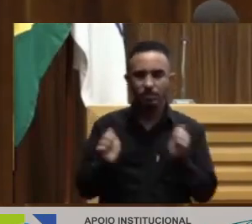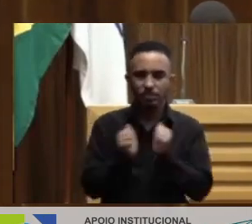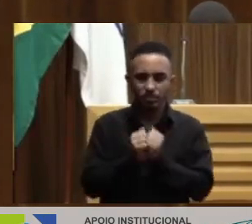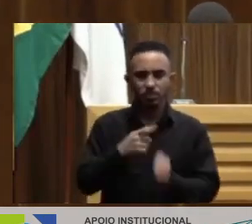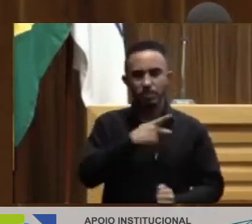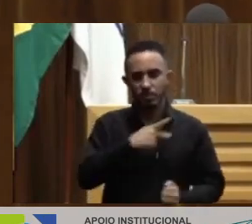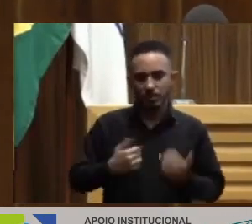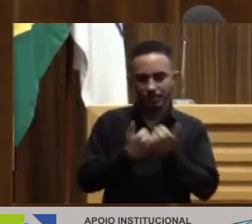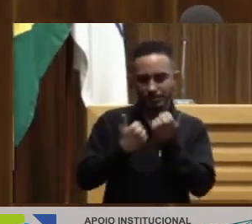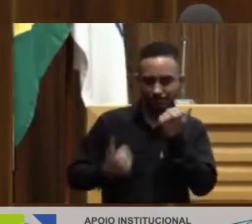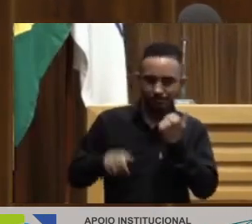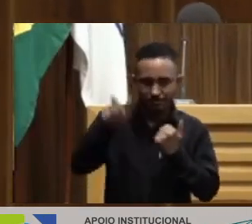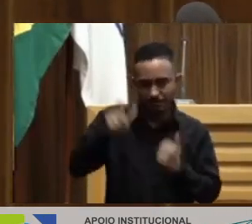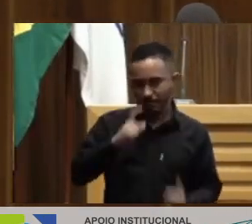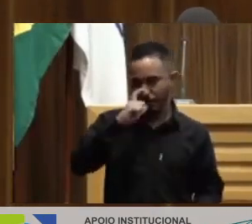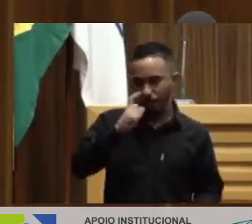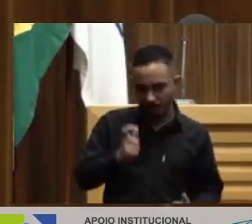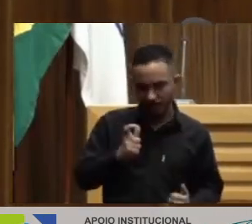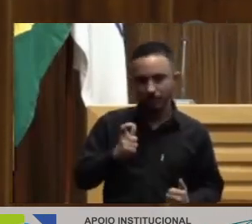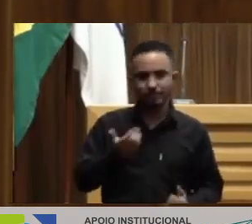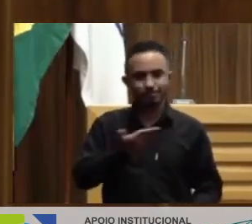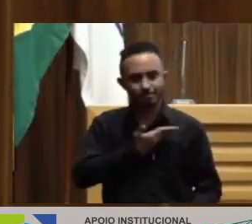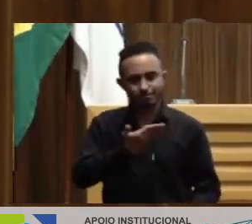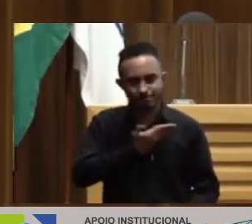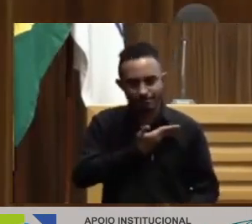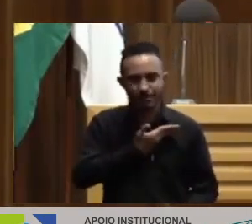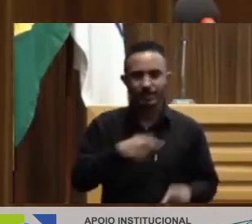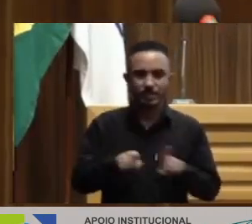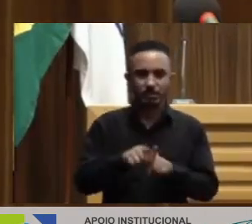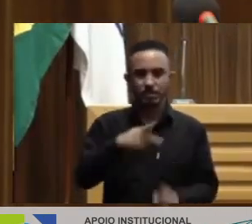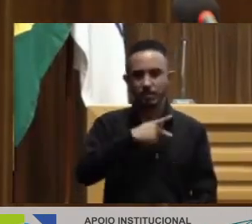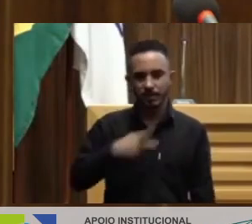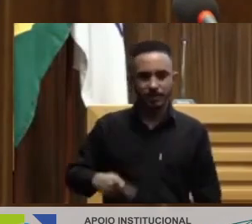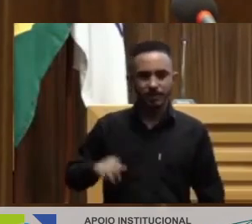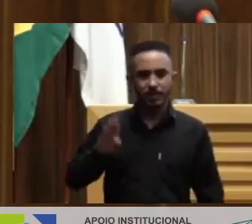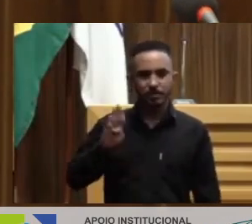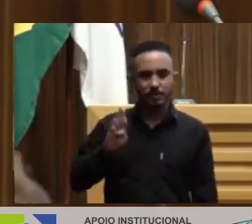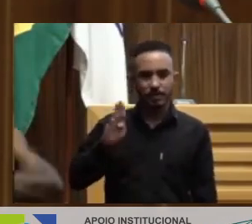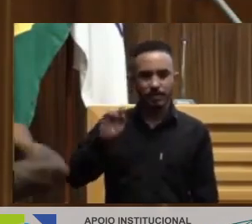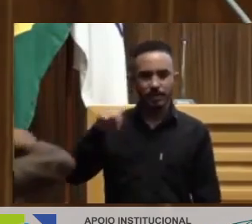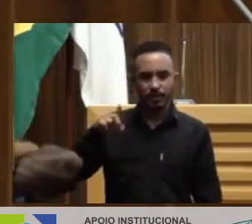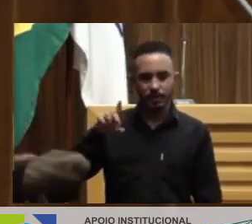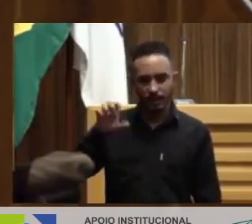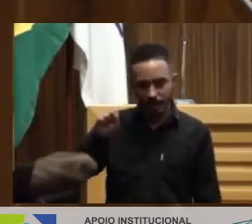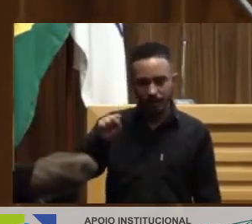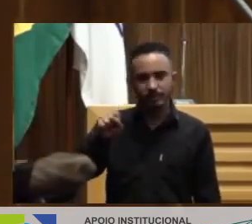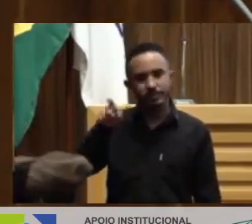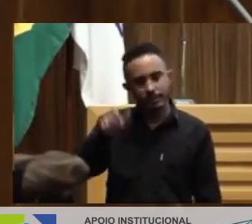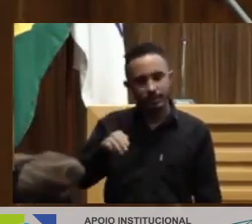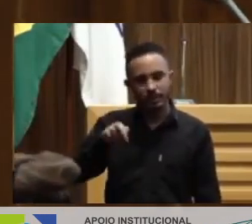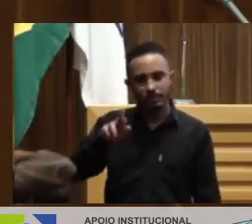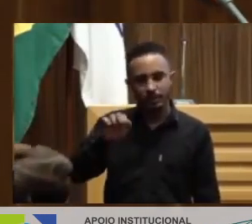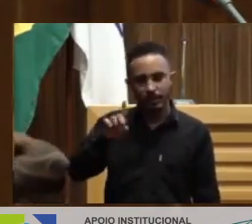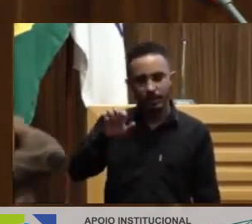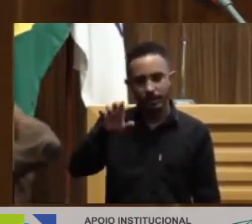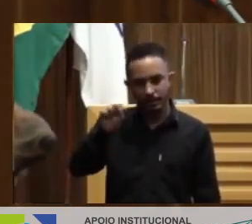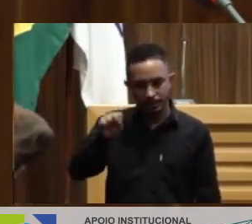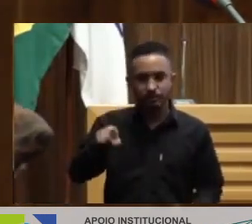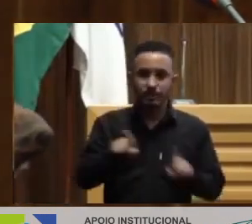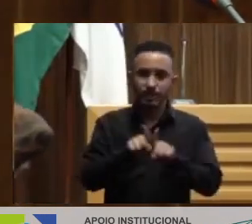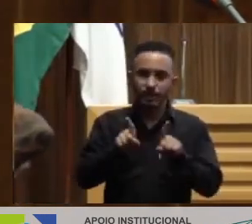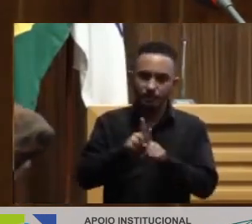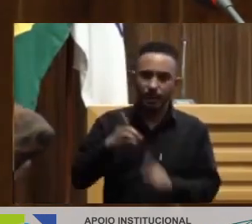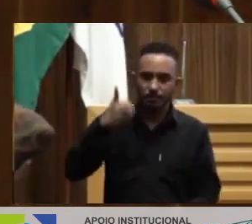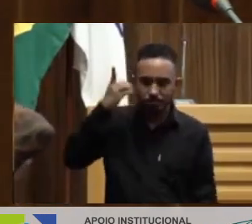vice-presidente, ministro Geraldo Alckmin, com meu querido amigo, presidente do BNDES, o Mercadante, a Luiz Mercadante, com a